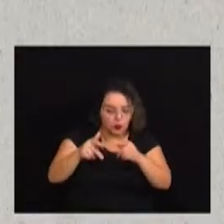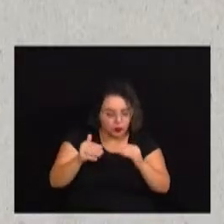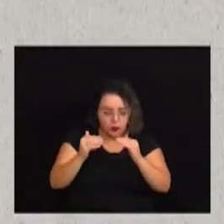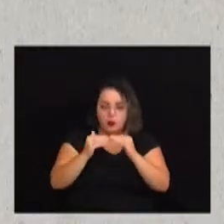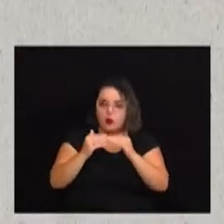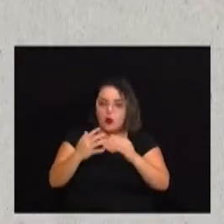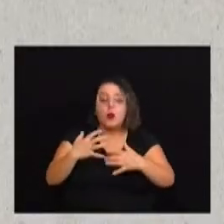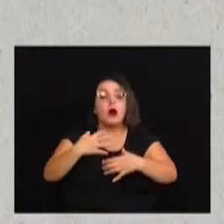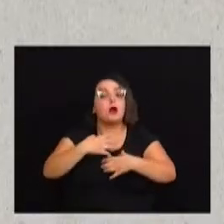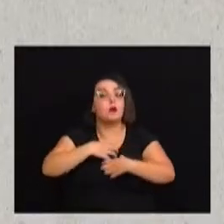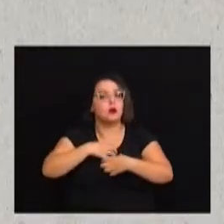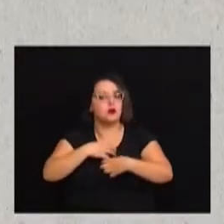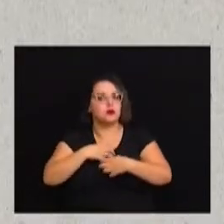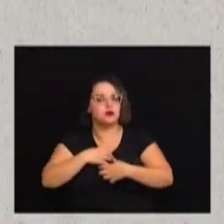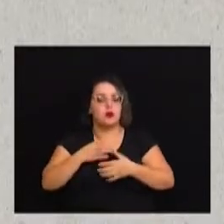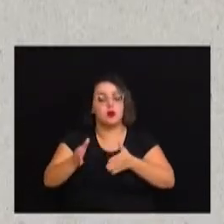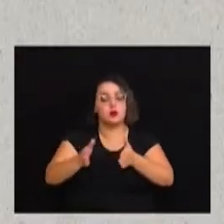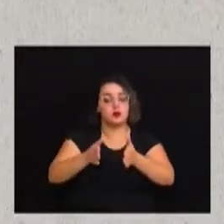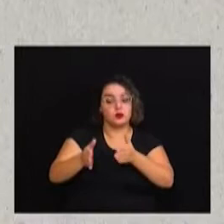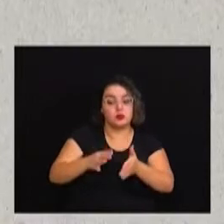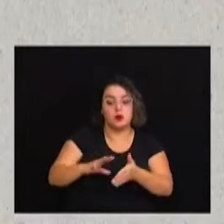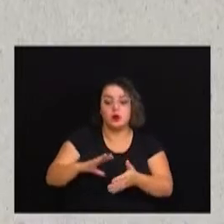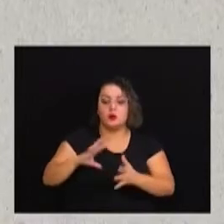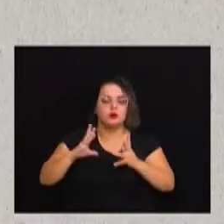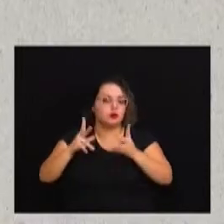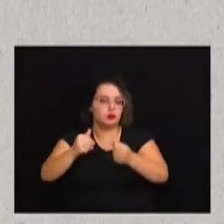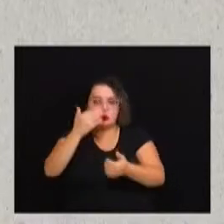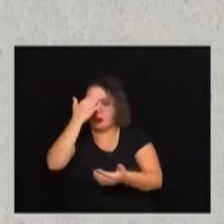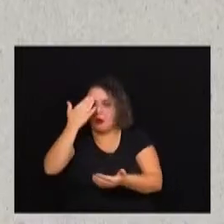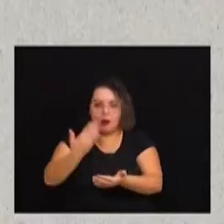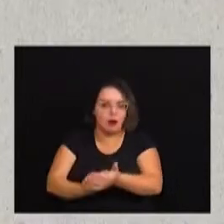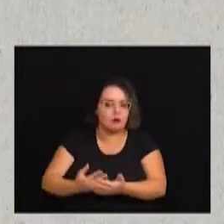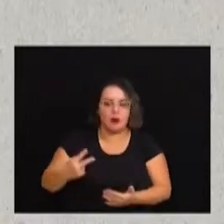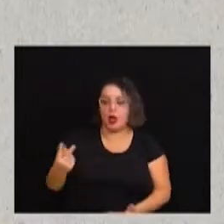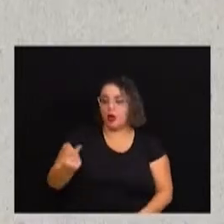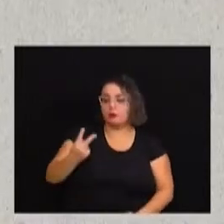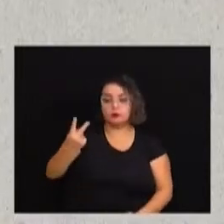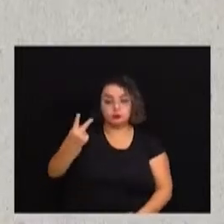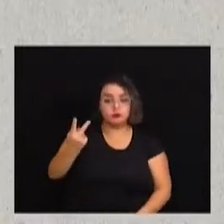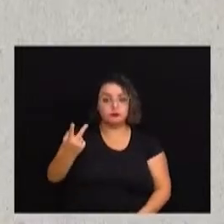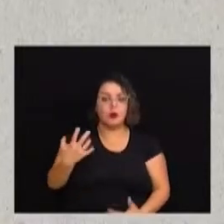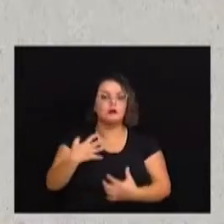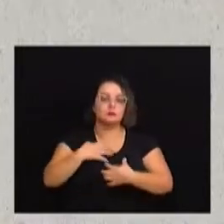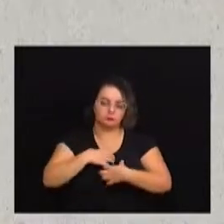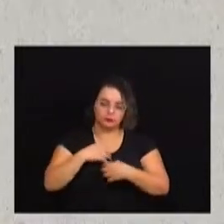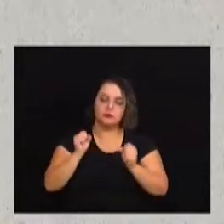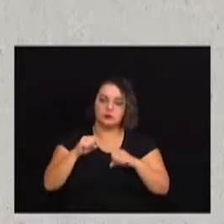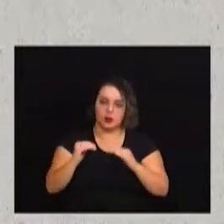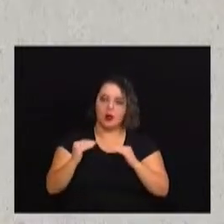a ver com o nosso emocional, com as nossas crenças, com os nossos valores, com as nossas